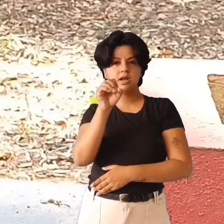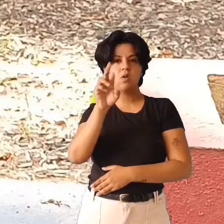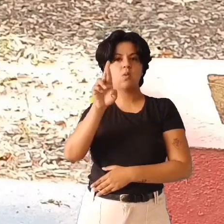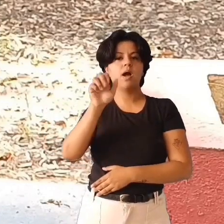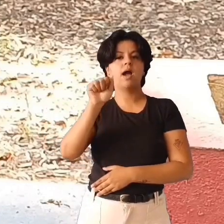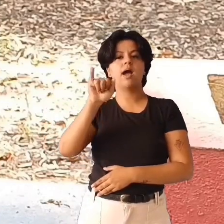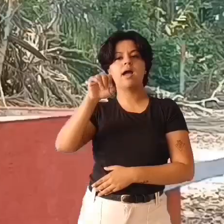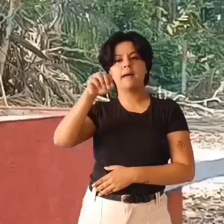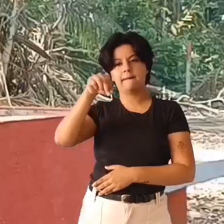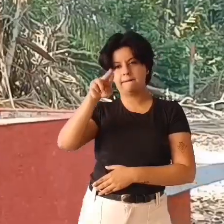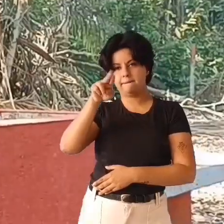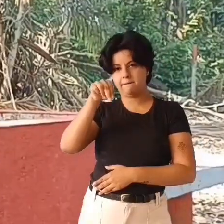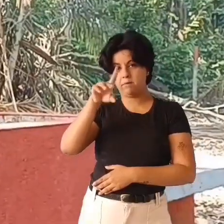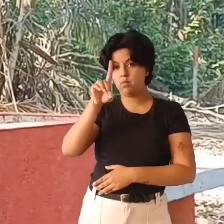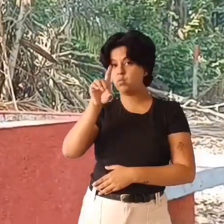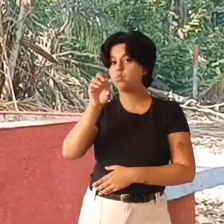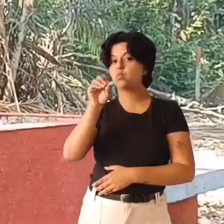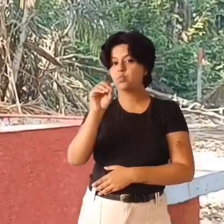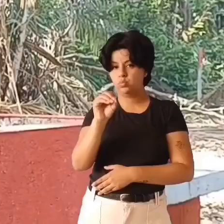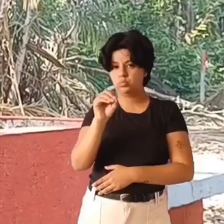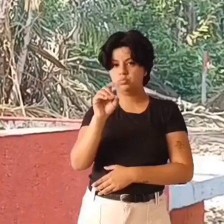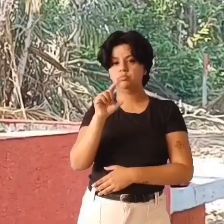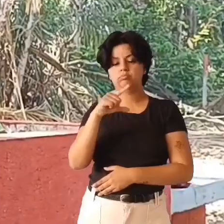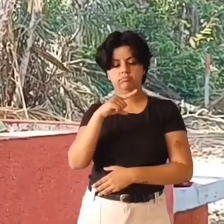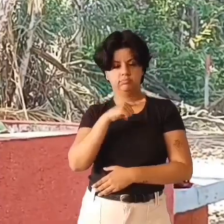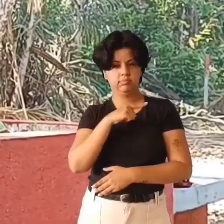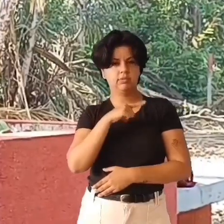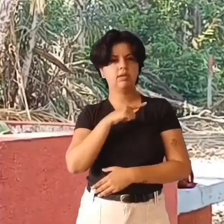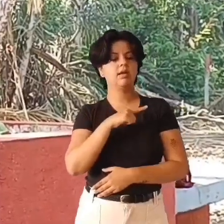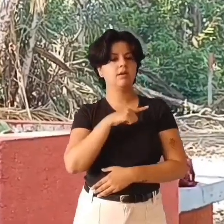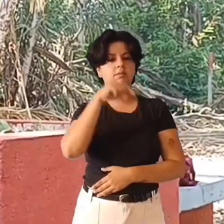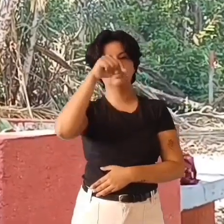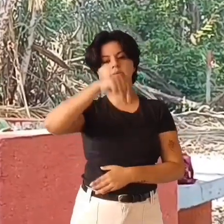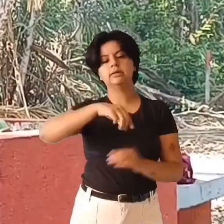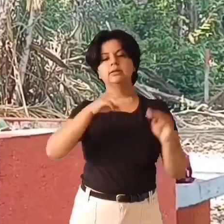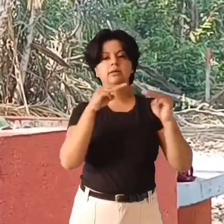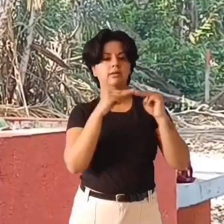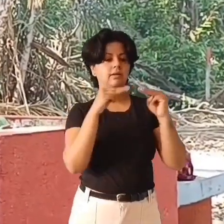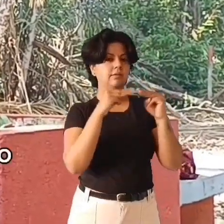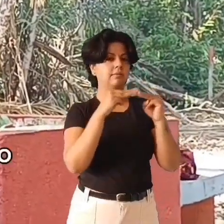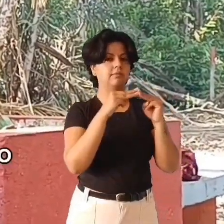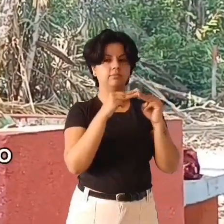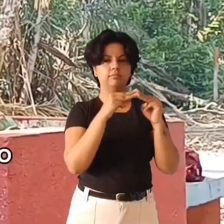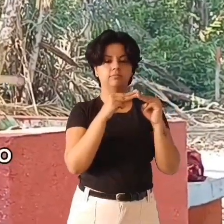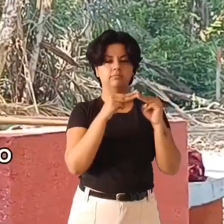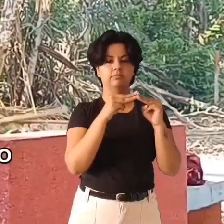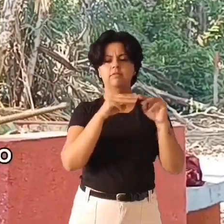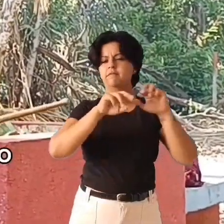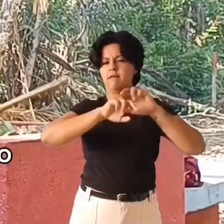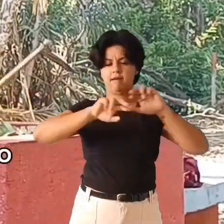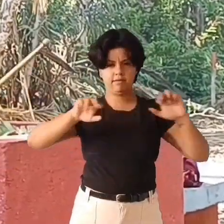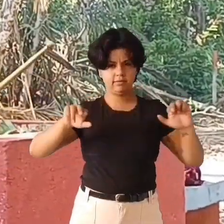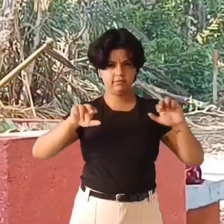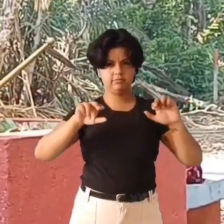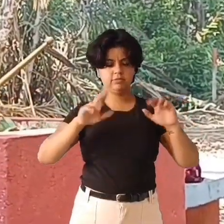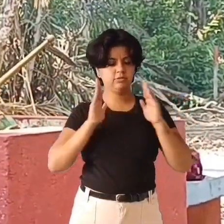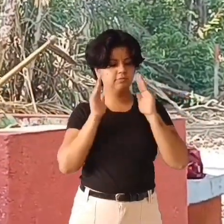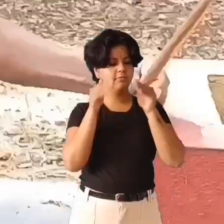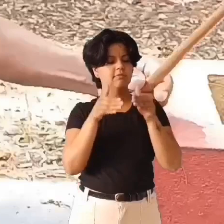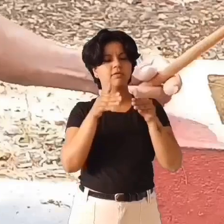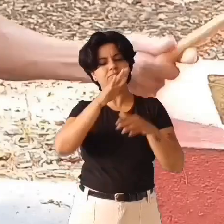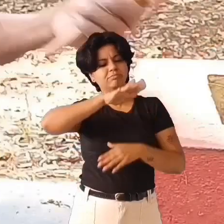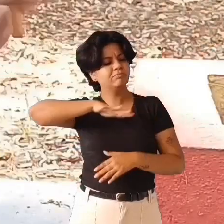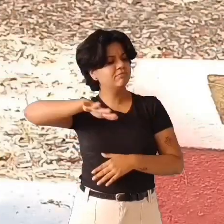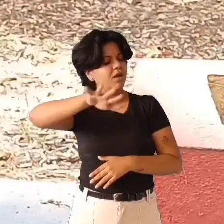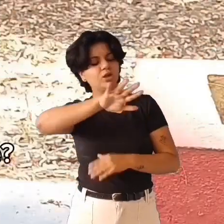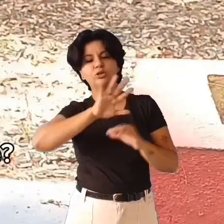igrejas, essa ruína aqui na Serra da Assunção, lá da frente, na Serra da Assunção, a paróquia na Serra da Assunção. Então,